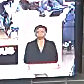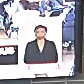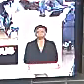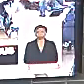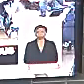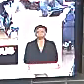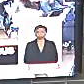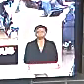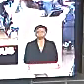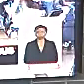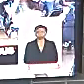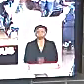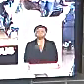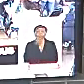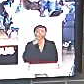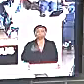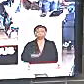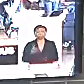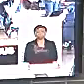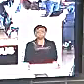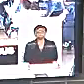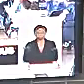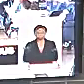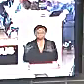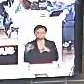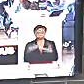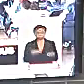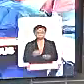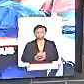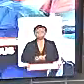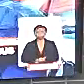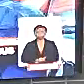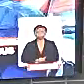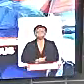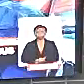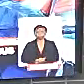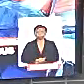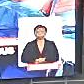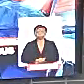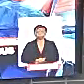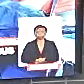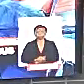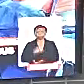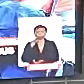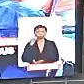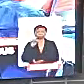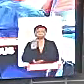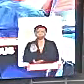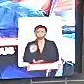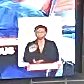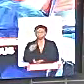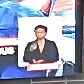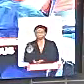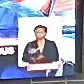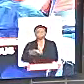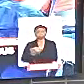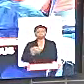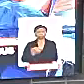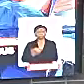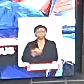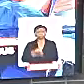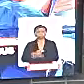minutos boa tarde todos a todas cumprimentar o deputado Betão meu